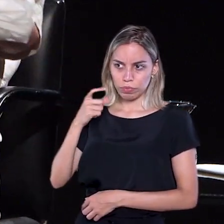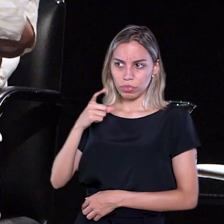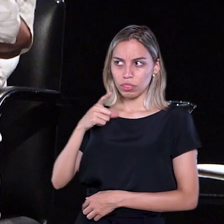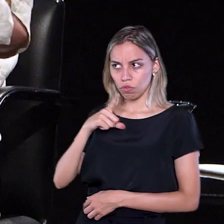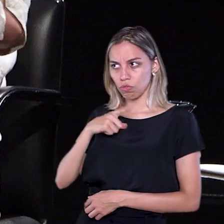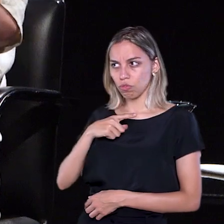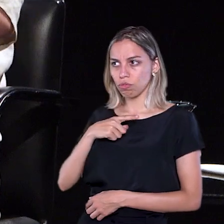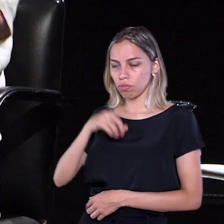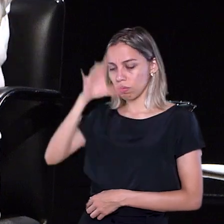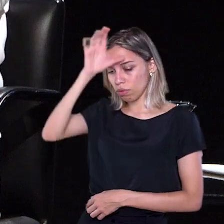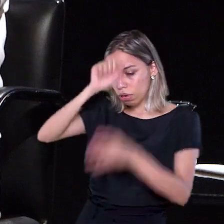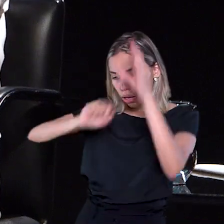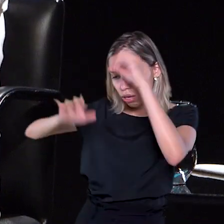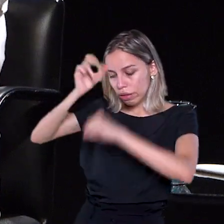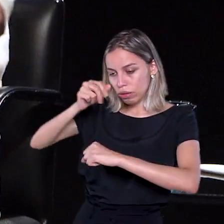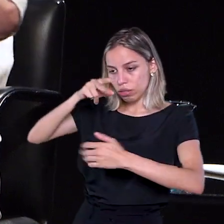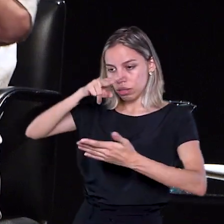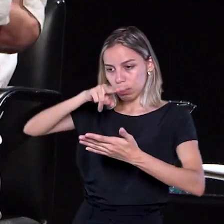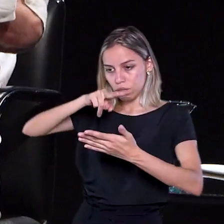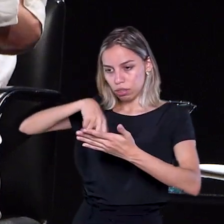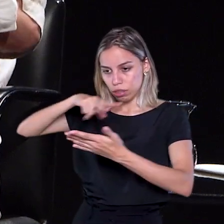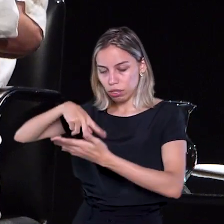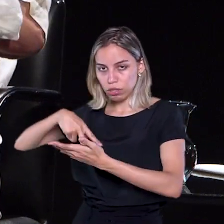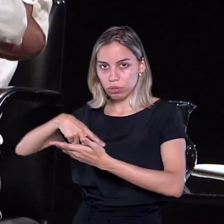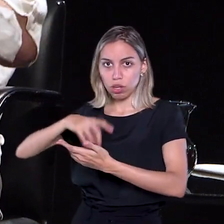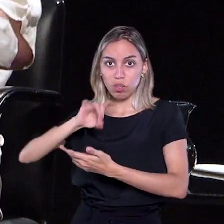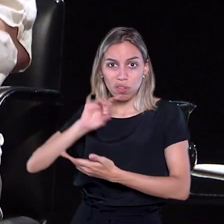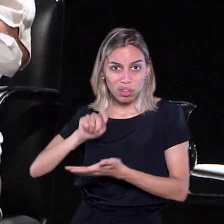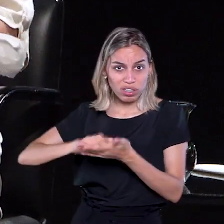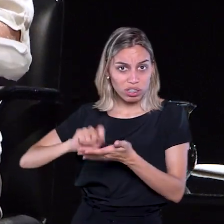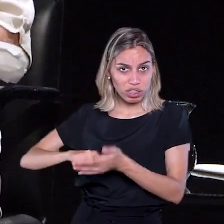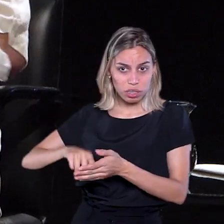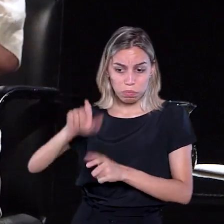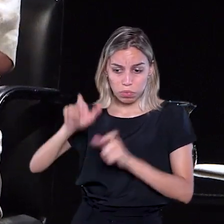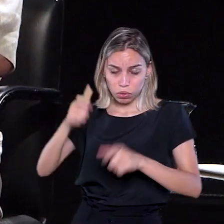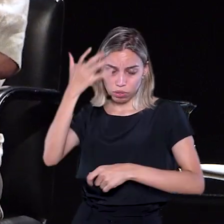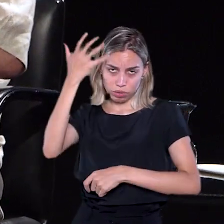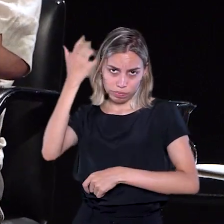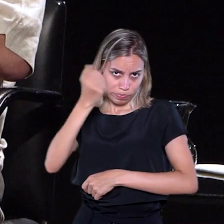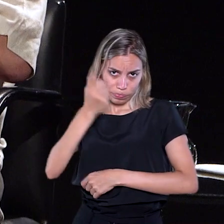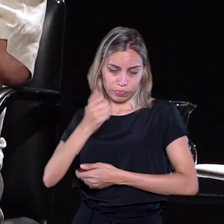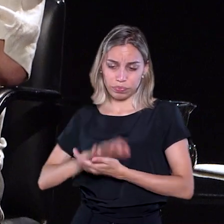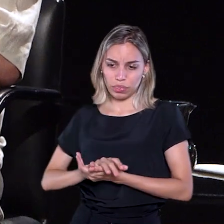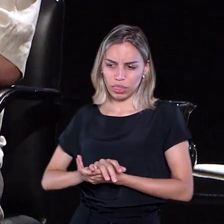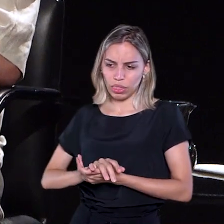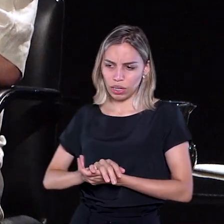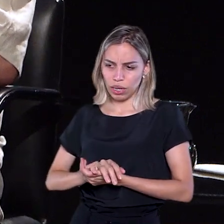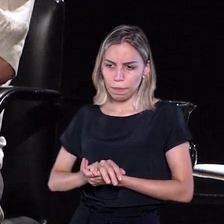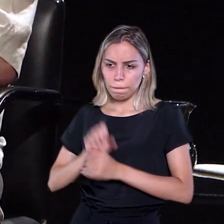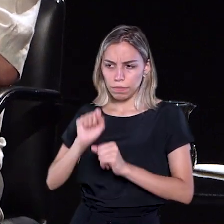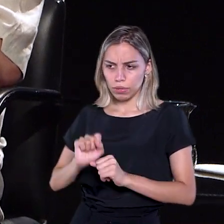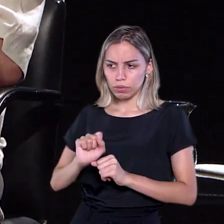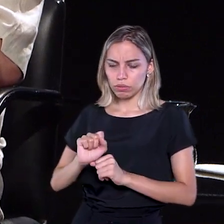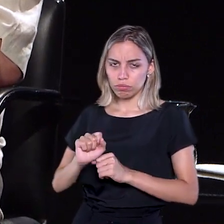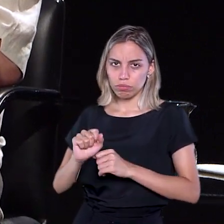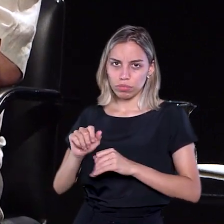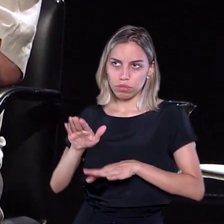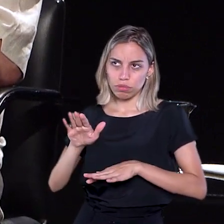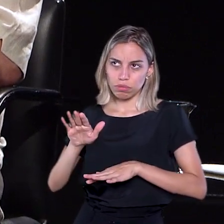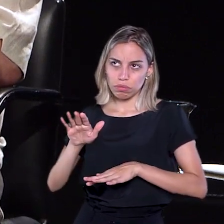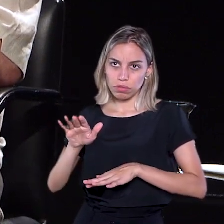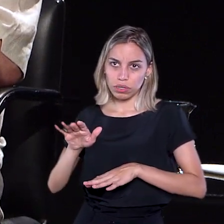leituras escritas por brancos, digamos assim, ou, se não é escrita, ela tem ali a visão da branquitude,